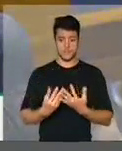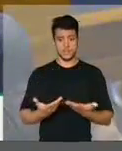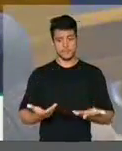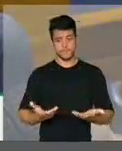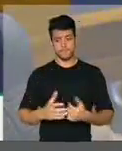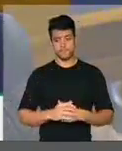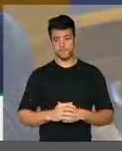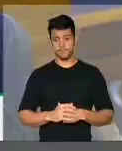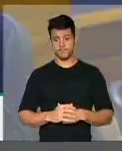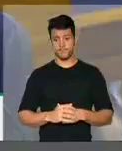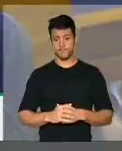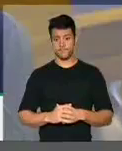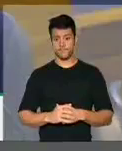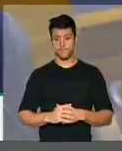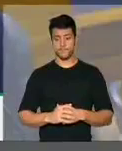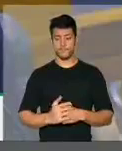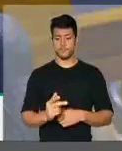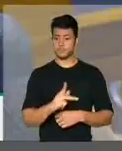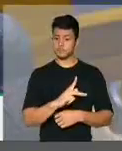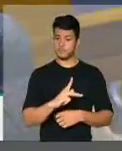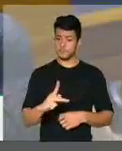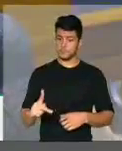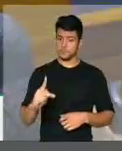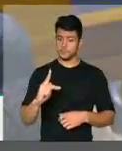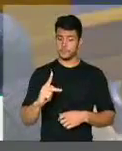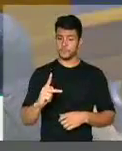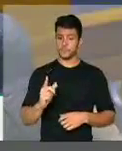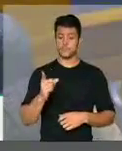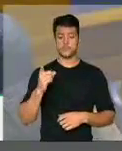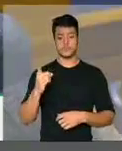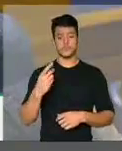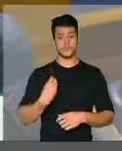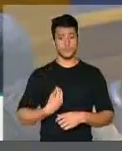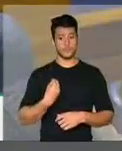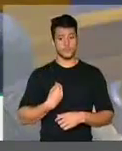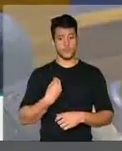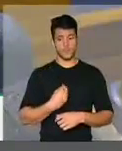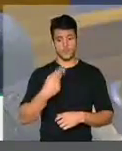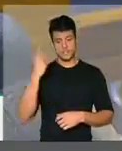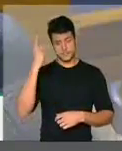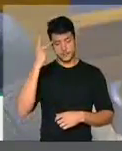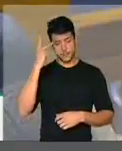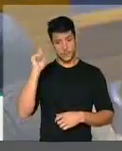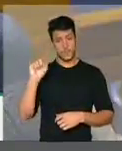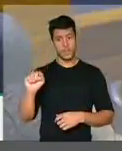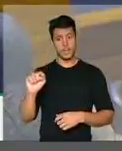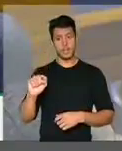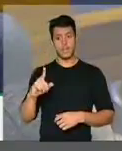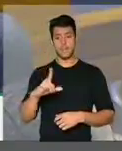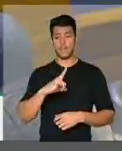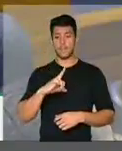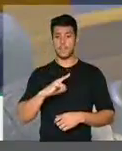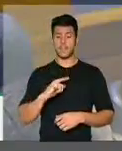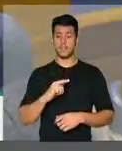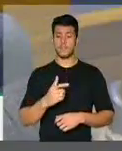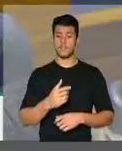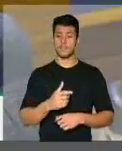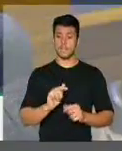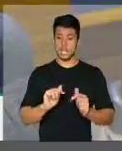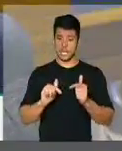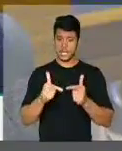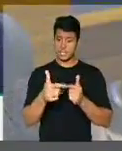fatais. O presidente da República, estando em São Paulo, não poderia ter tido outra